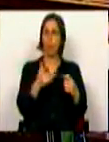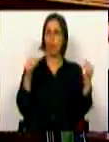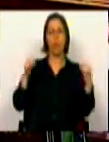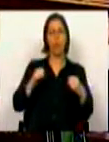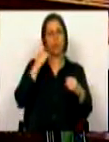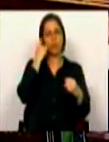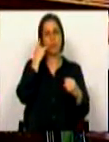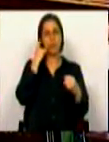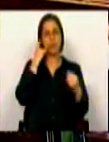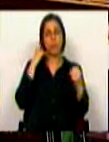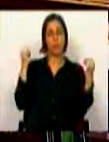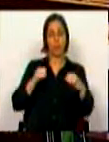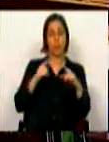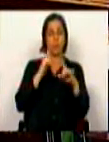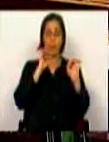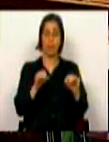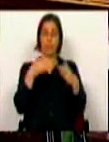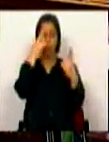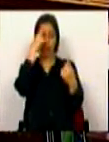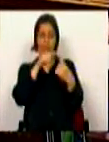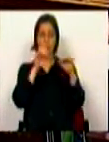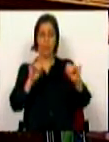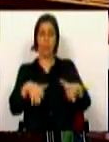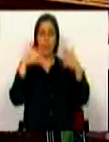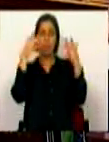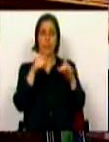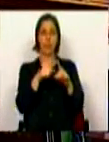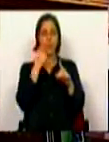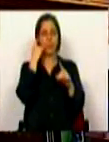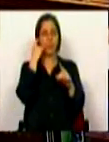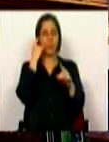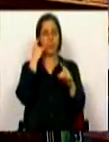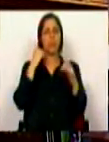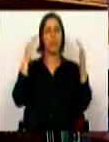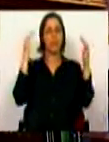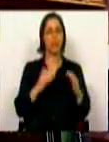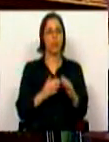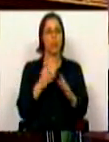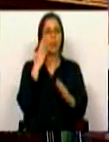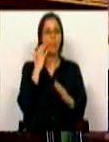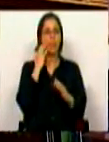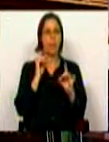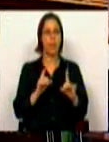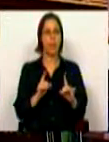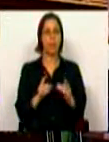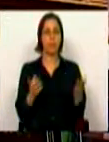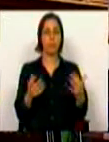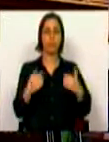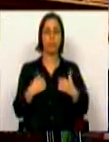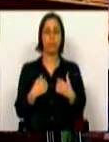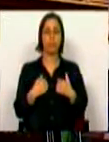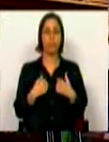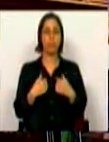consenso sobre esta prioridade, a prioridade da redução dos plásticos.